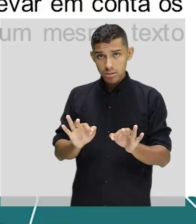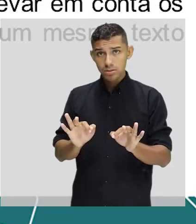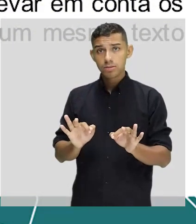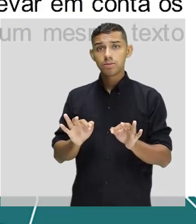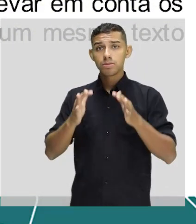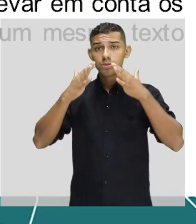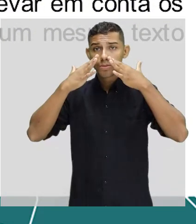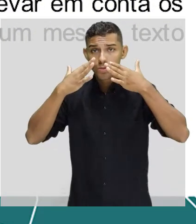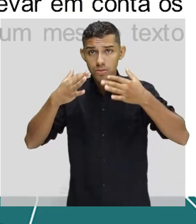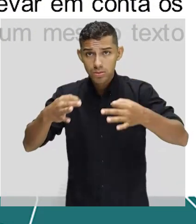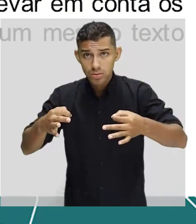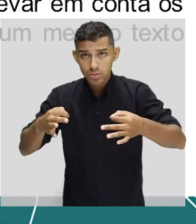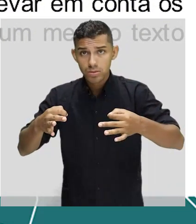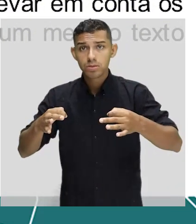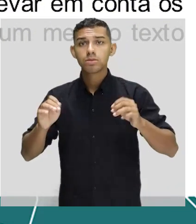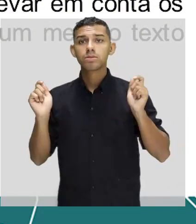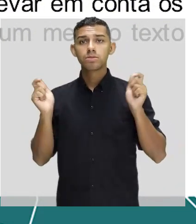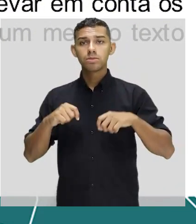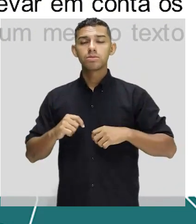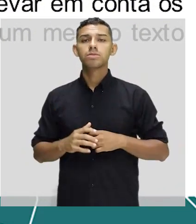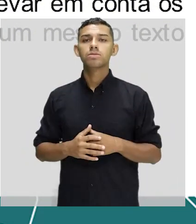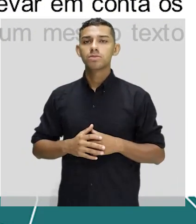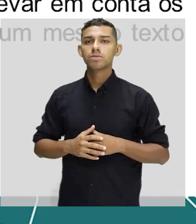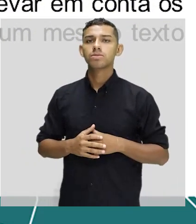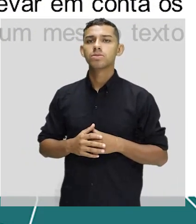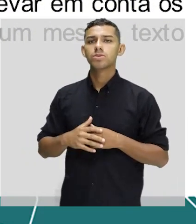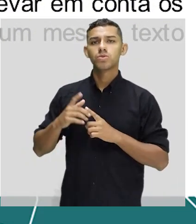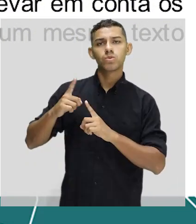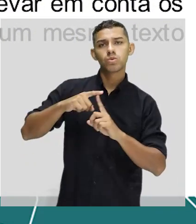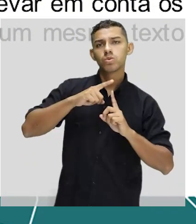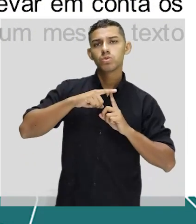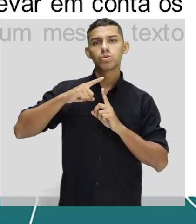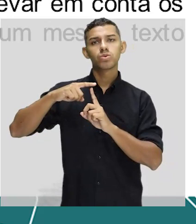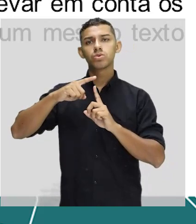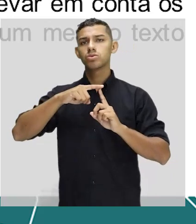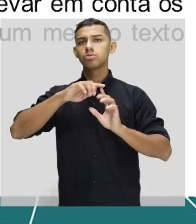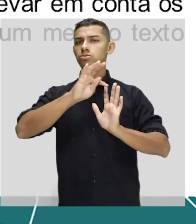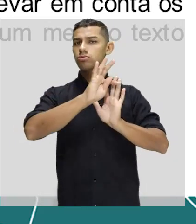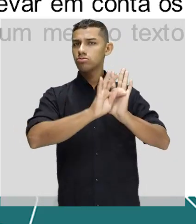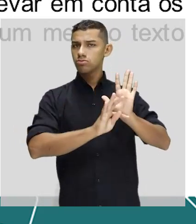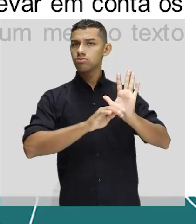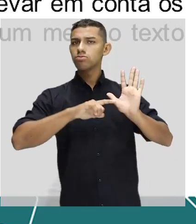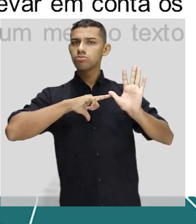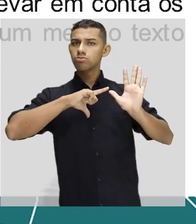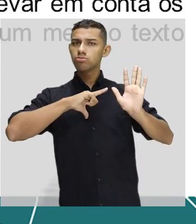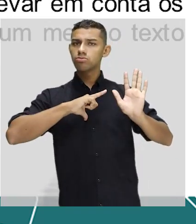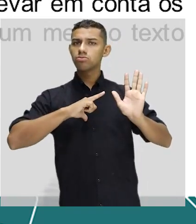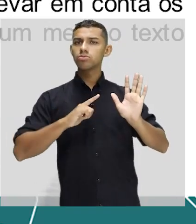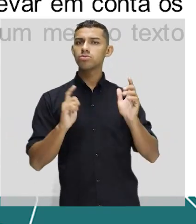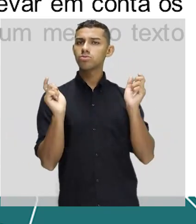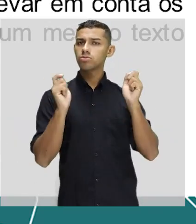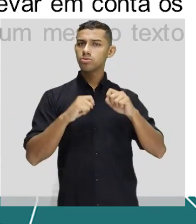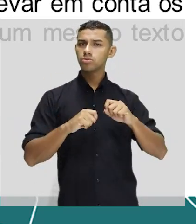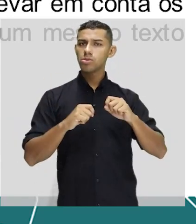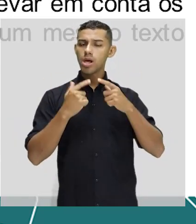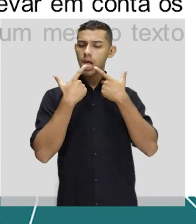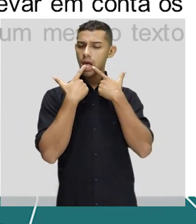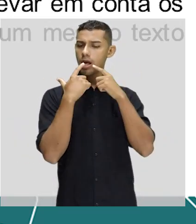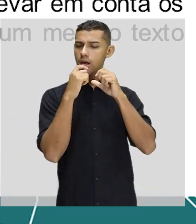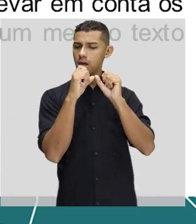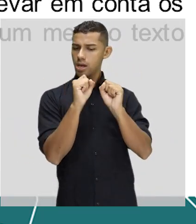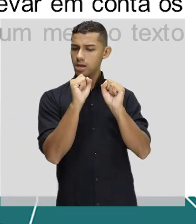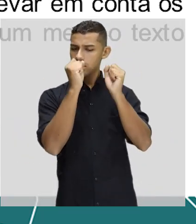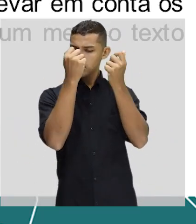Existem diferentes tipos de textos e cada um apresenta estruturas diferentes, linguagens específicas,